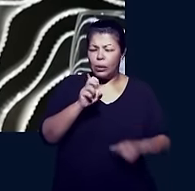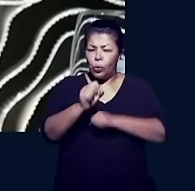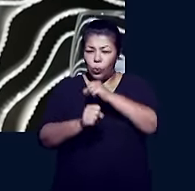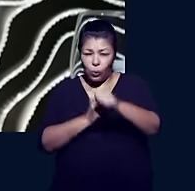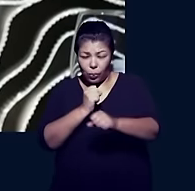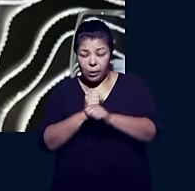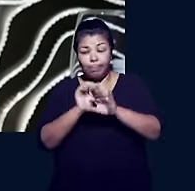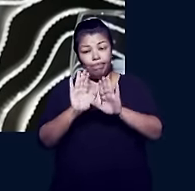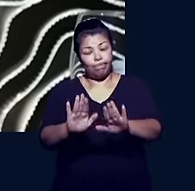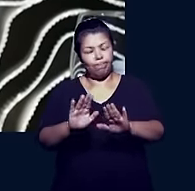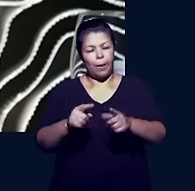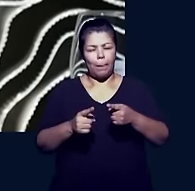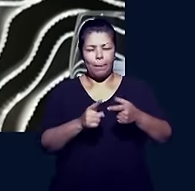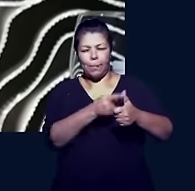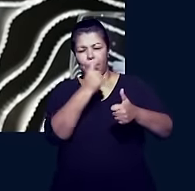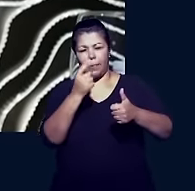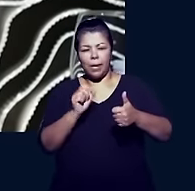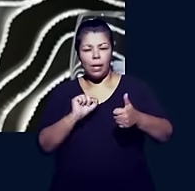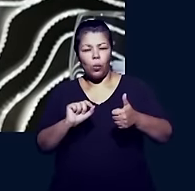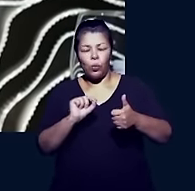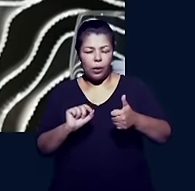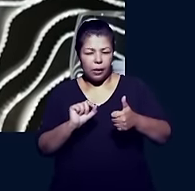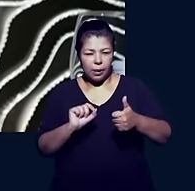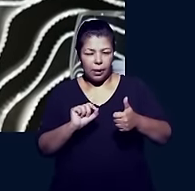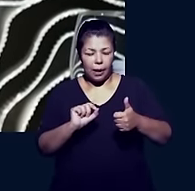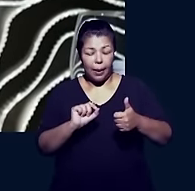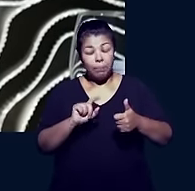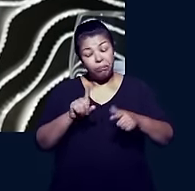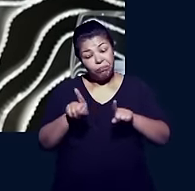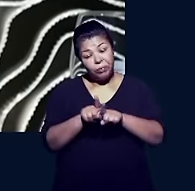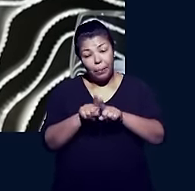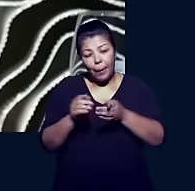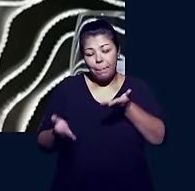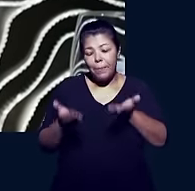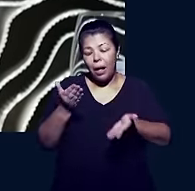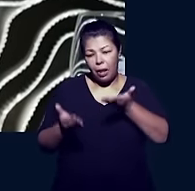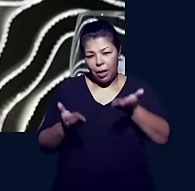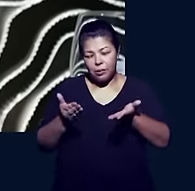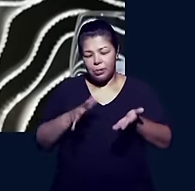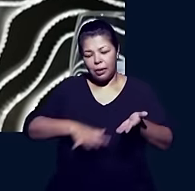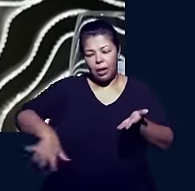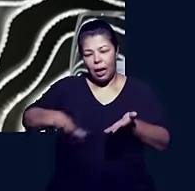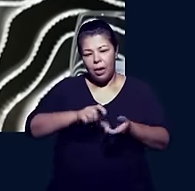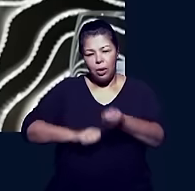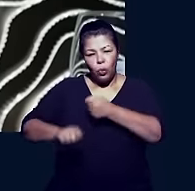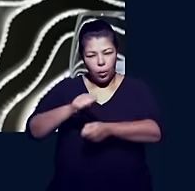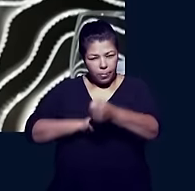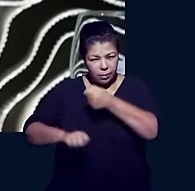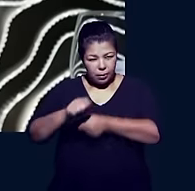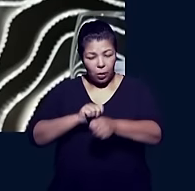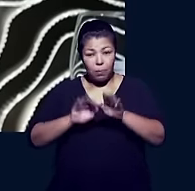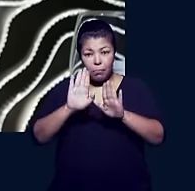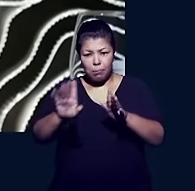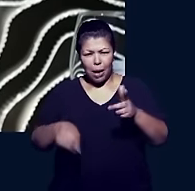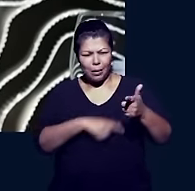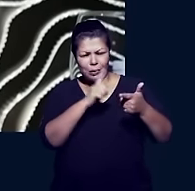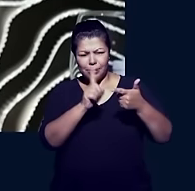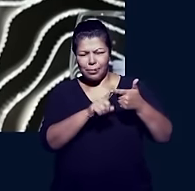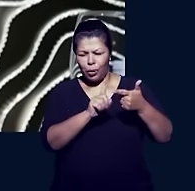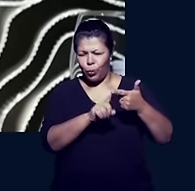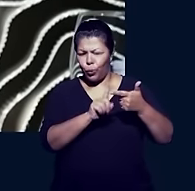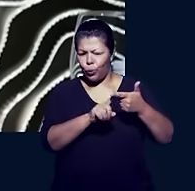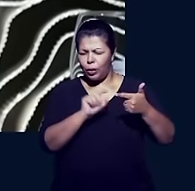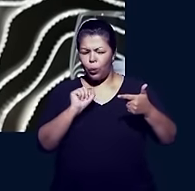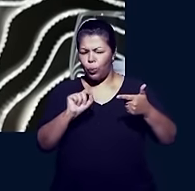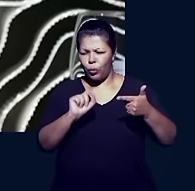básica a primeira derivada a balança comercial isso também zerva o valor da nossa moeda Mas tem uma segunda implicação que